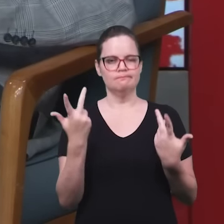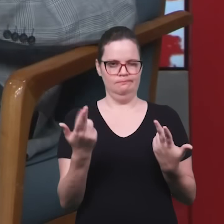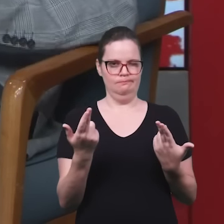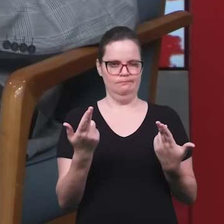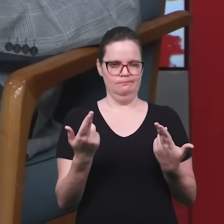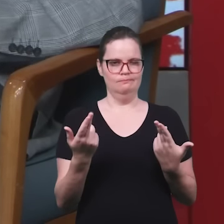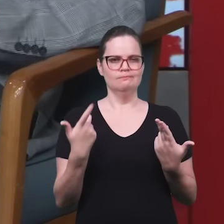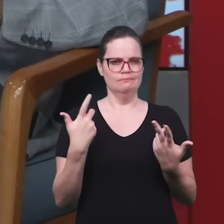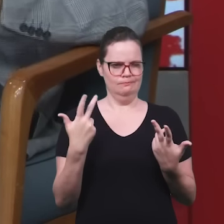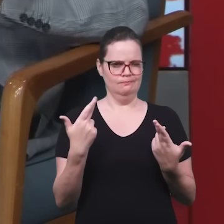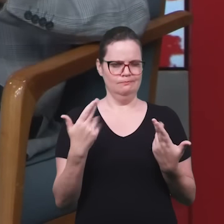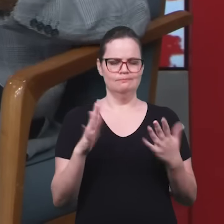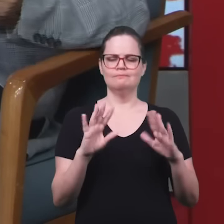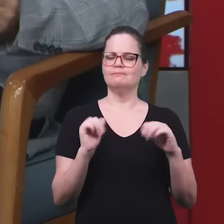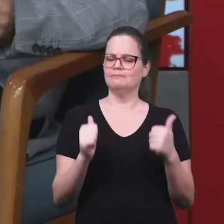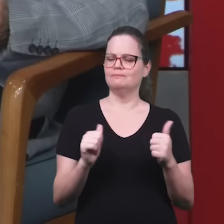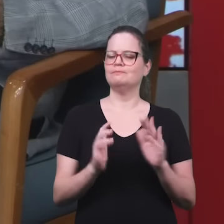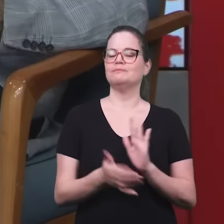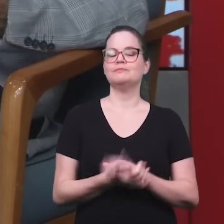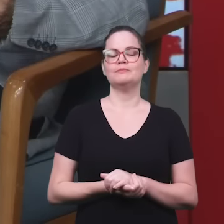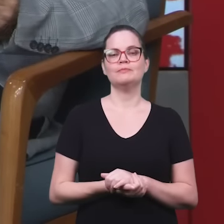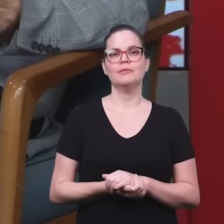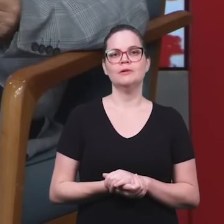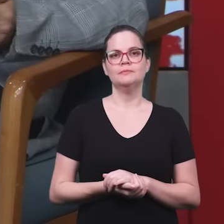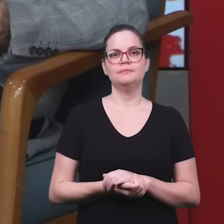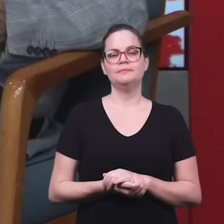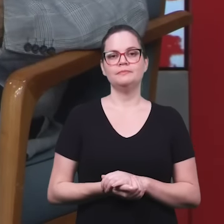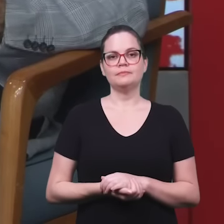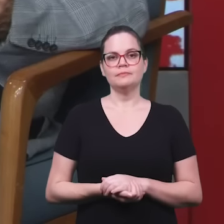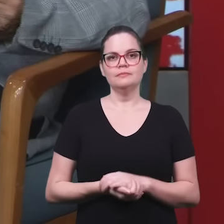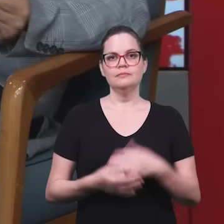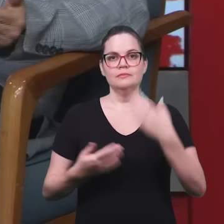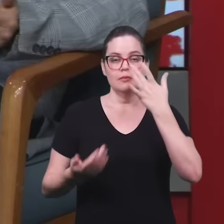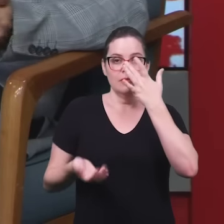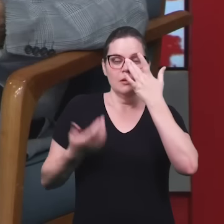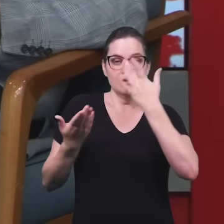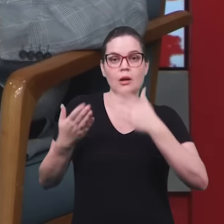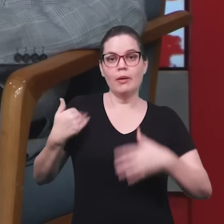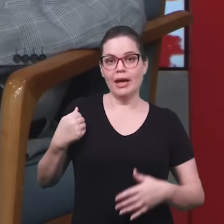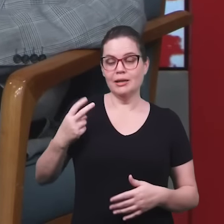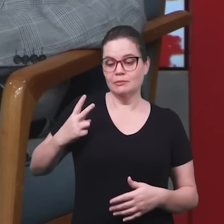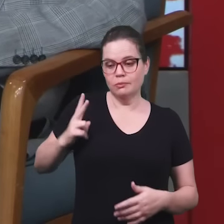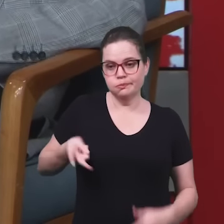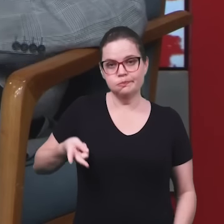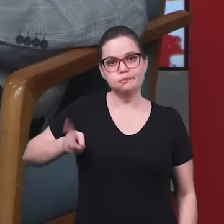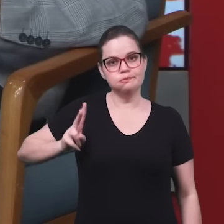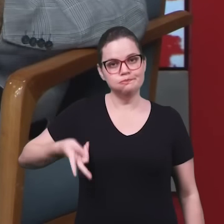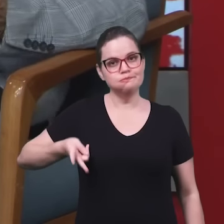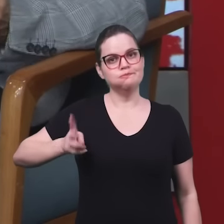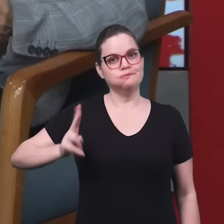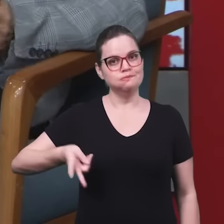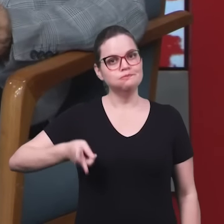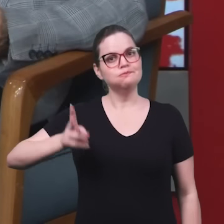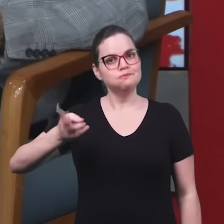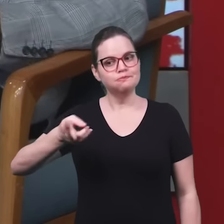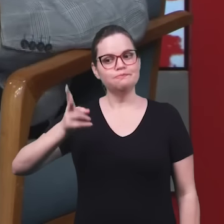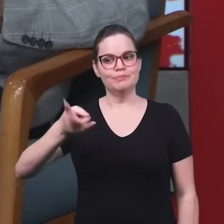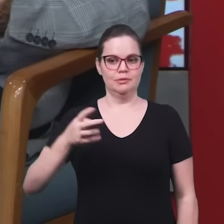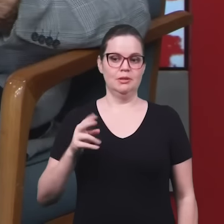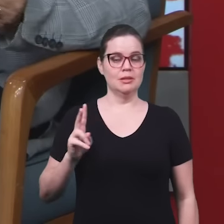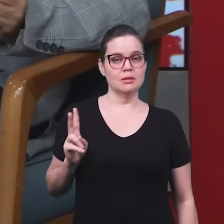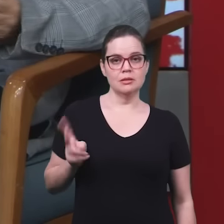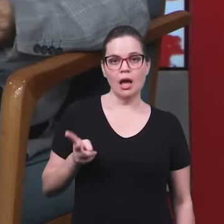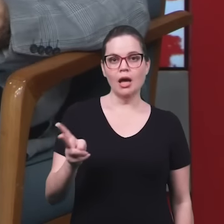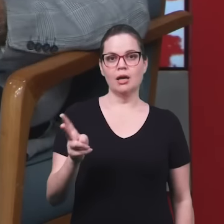Então, esse é um trabalho que é continuado, né? Você sempre